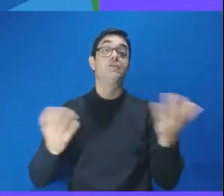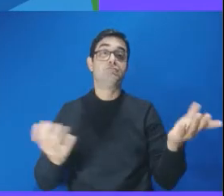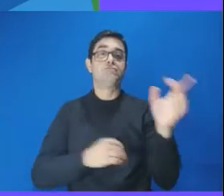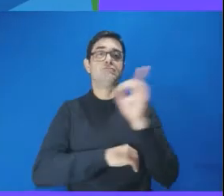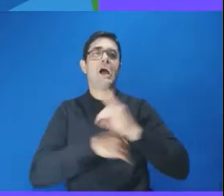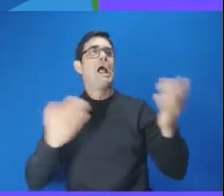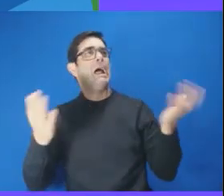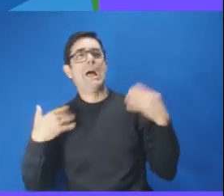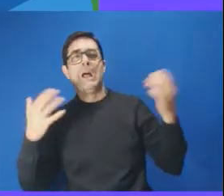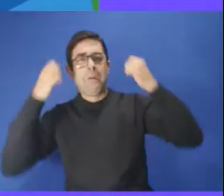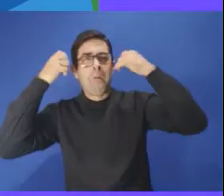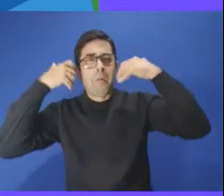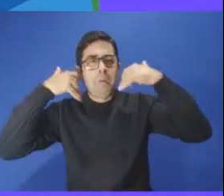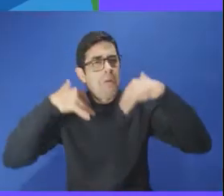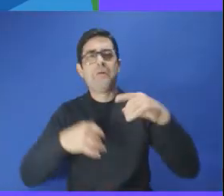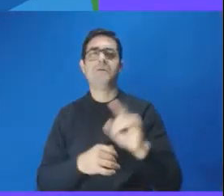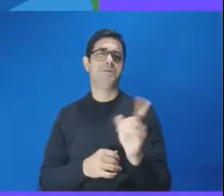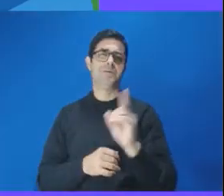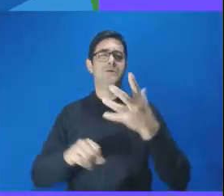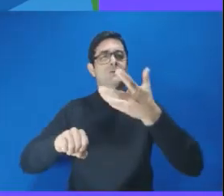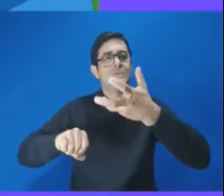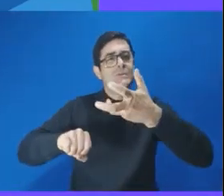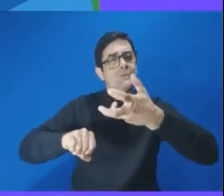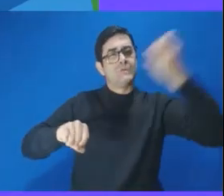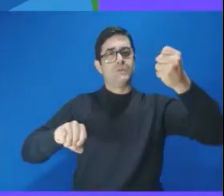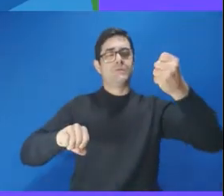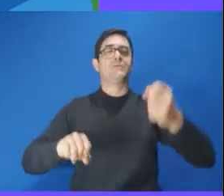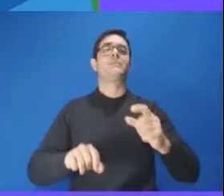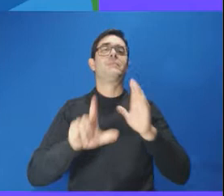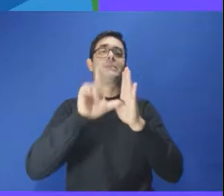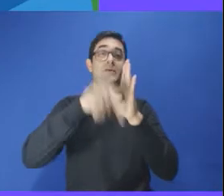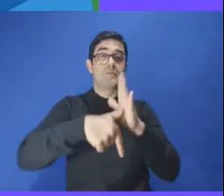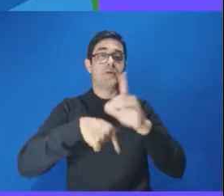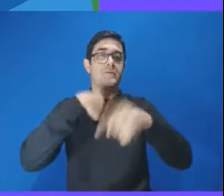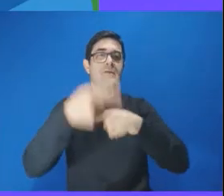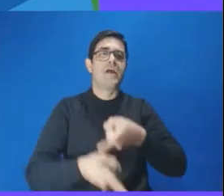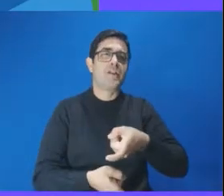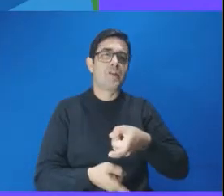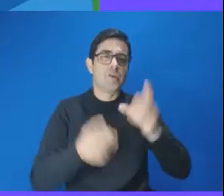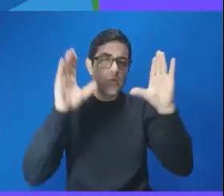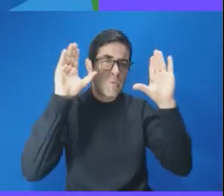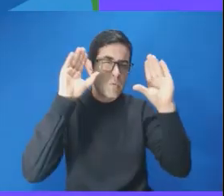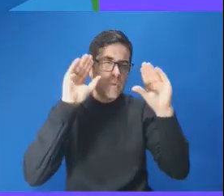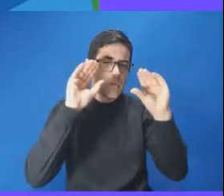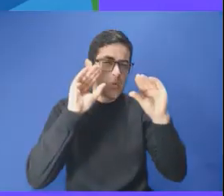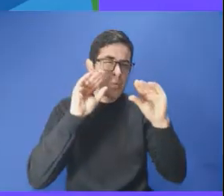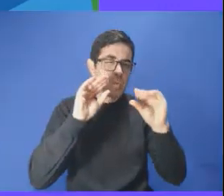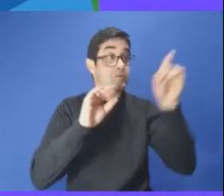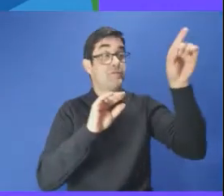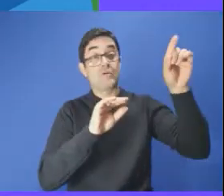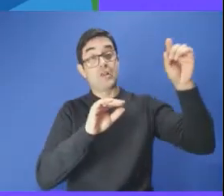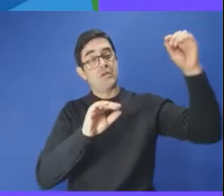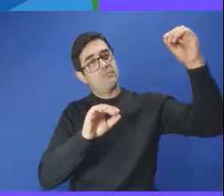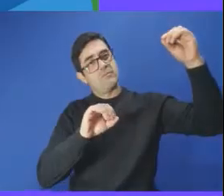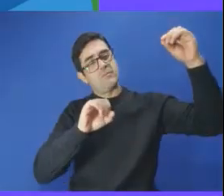quente, porque essas moléculas capturam o calor da atmosfera. Enquanto isso, à noite, essas moléculas começam a liberar esse calor